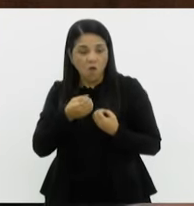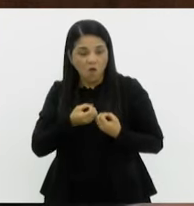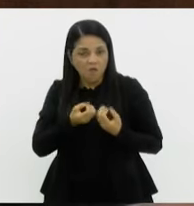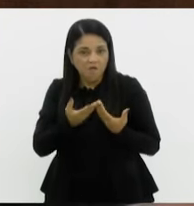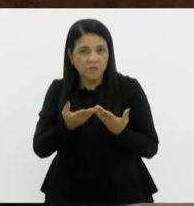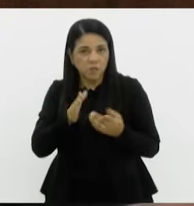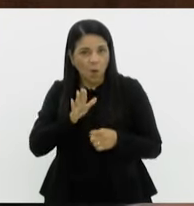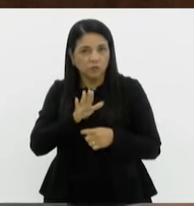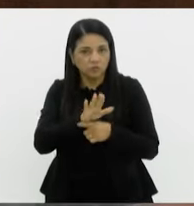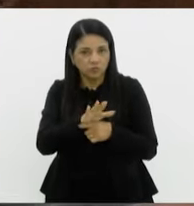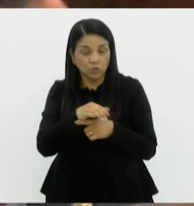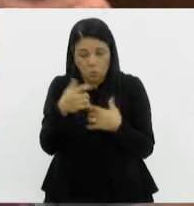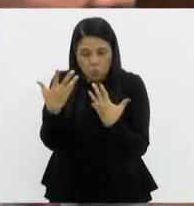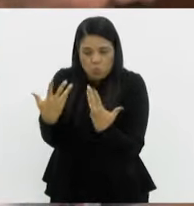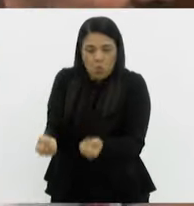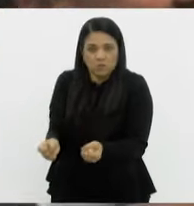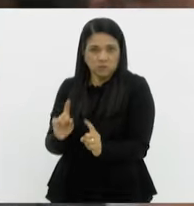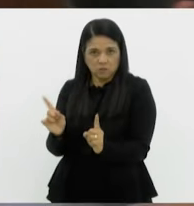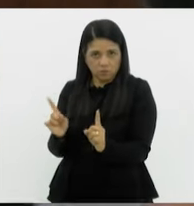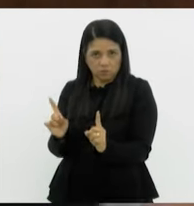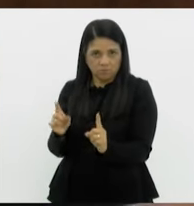não manda dinheiro para os prefeitos,